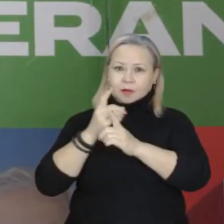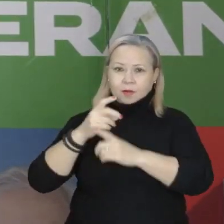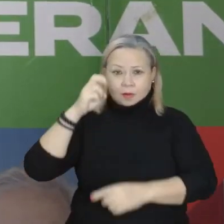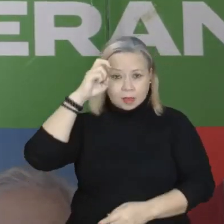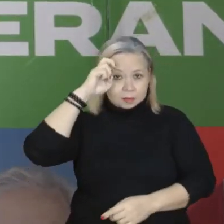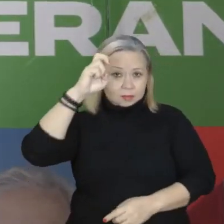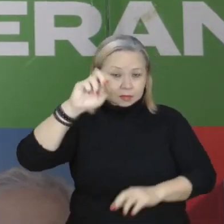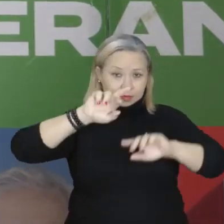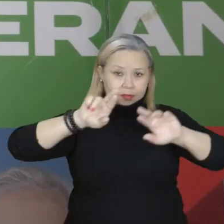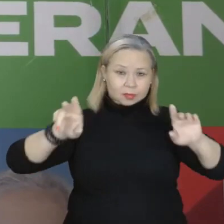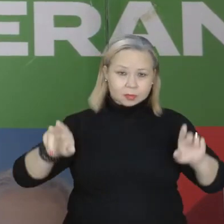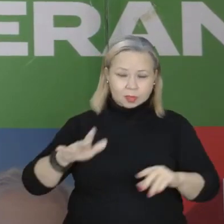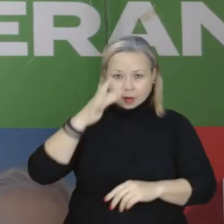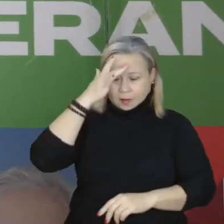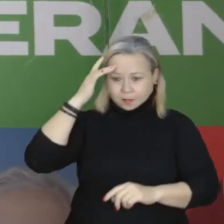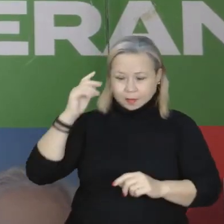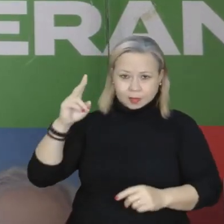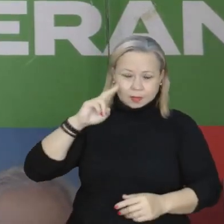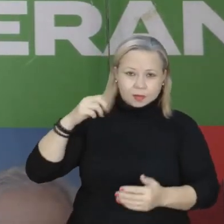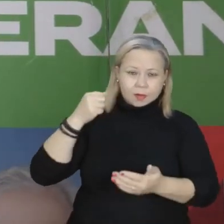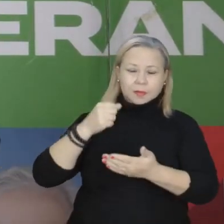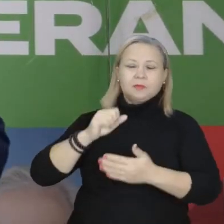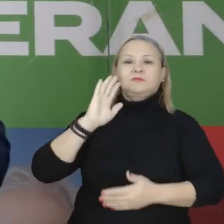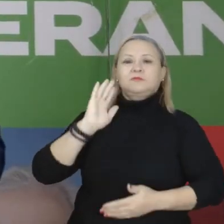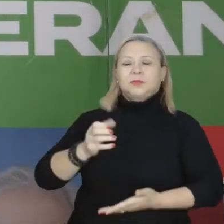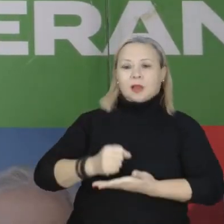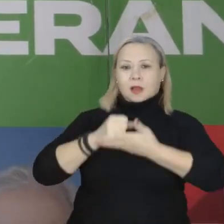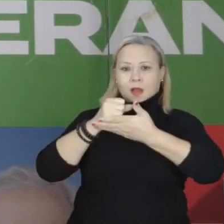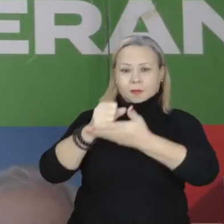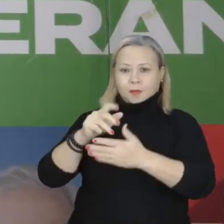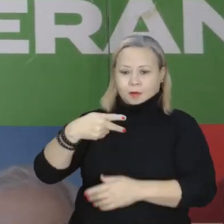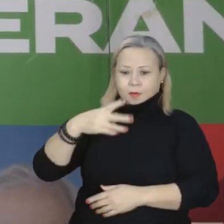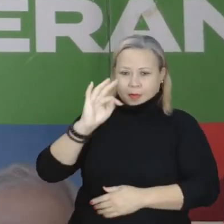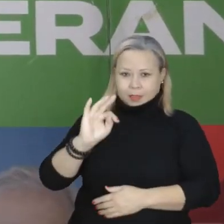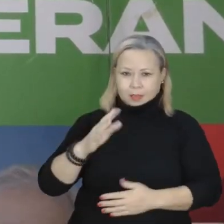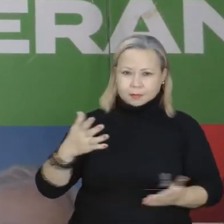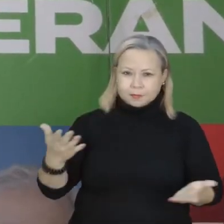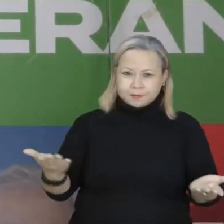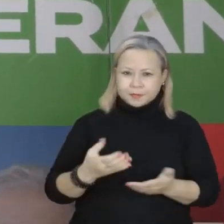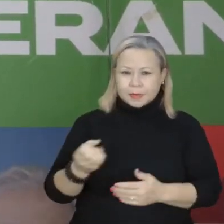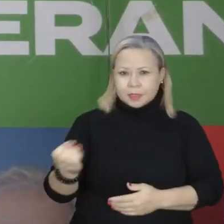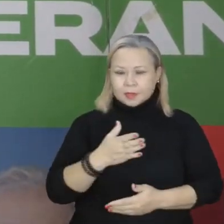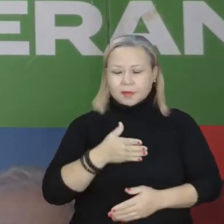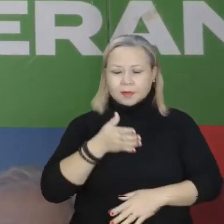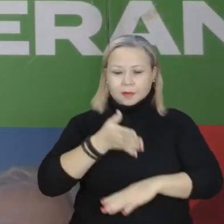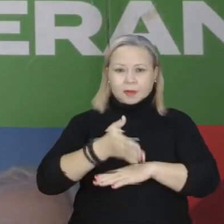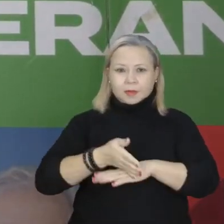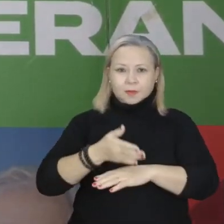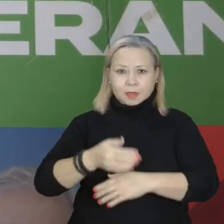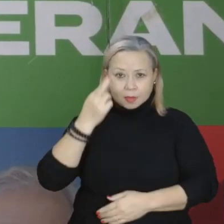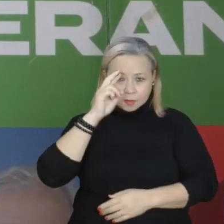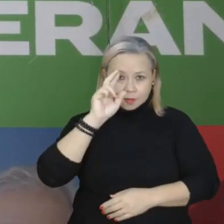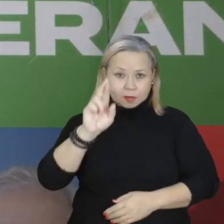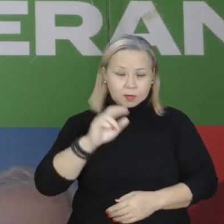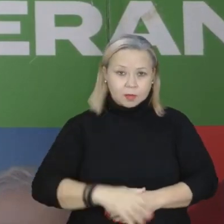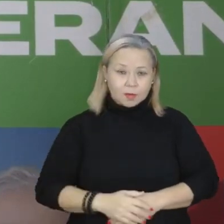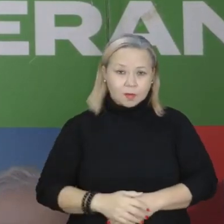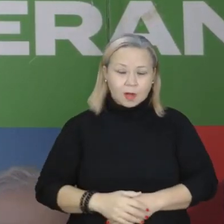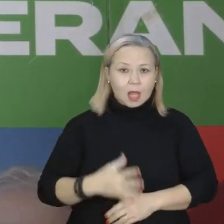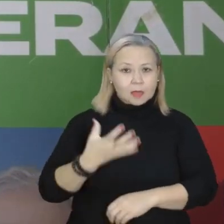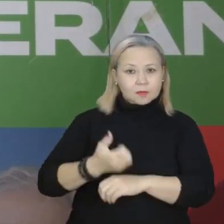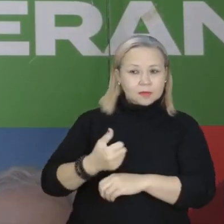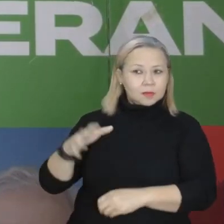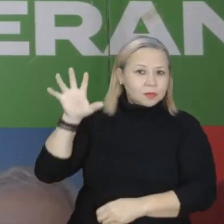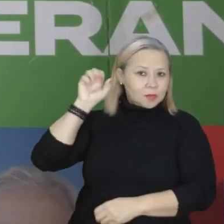que historicamente já apoiam o PT. Recentemente nós vimos a participação do senhor no Flow Podcast. O senhor acha que nesses últimos dias